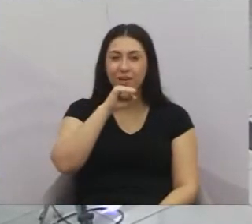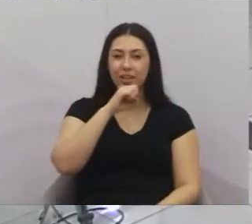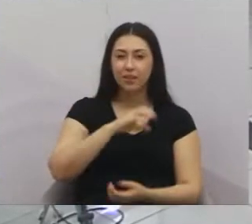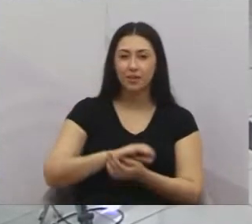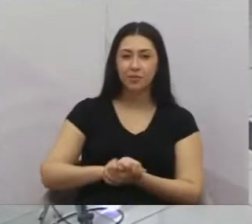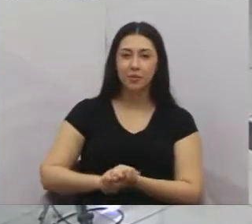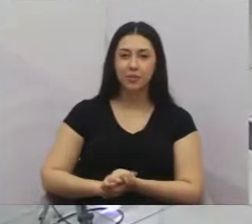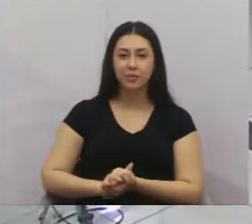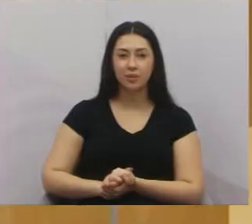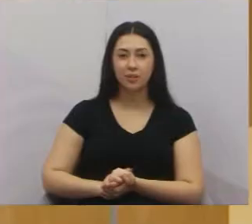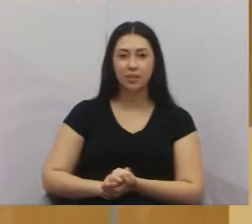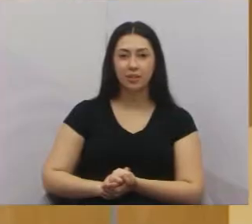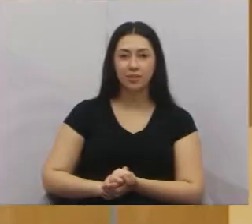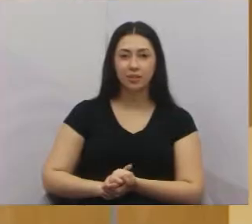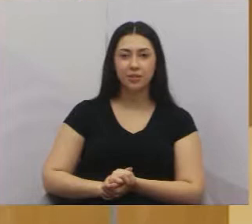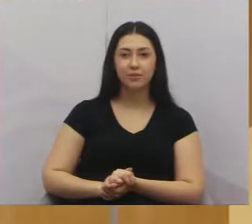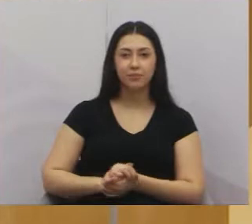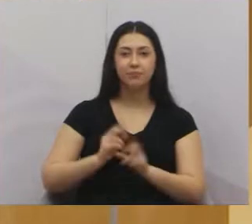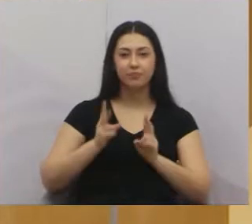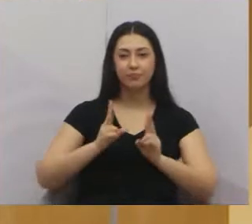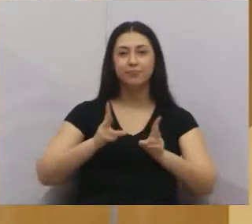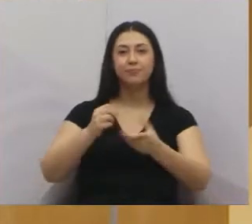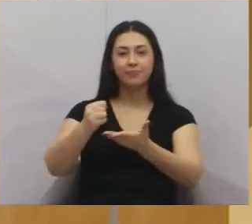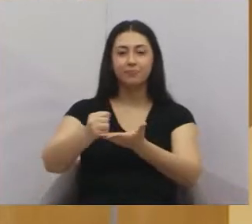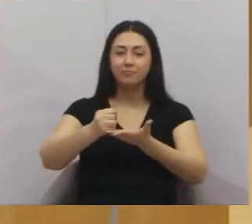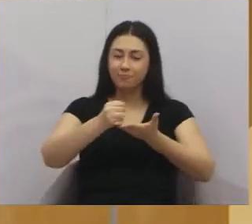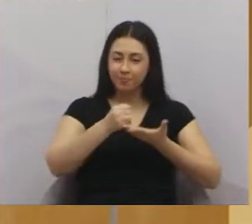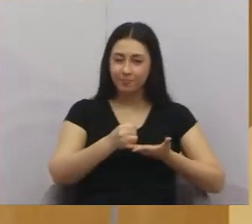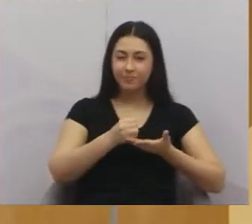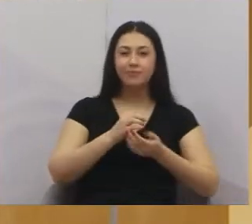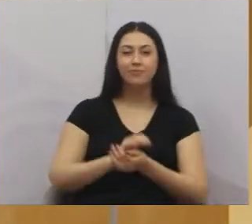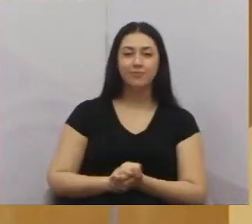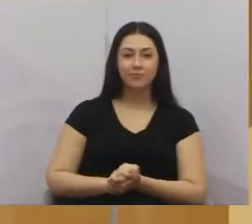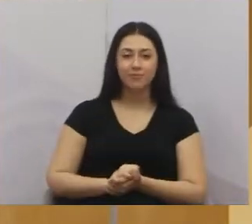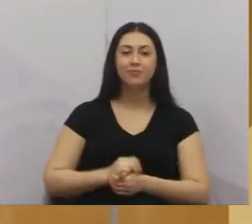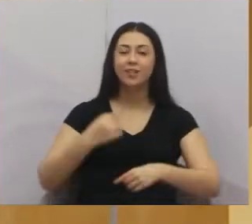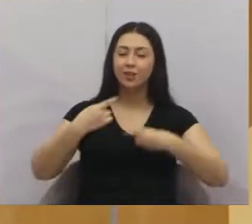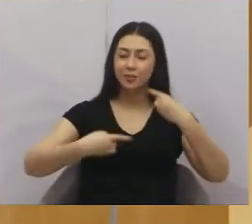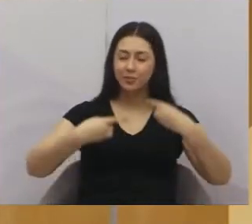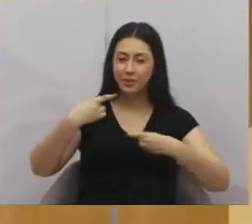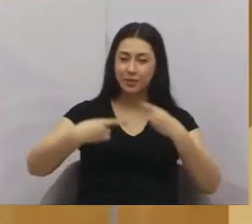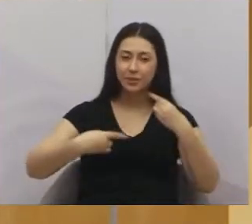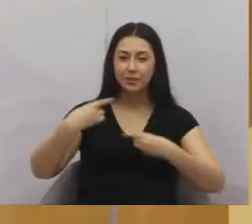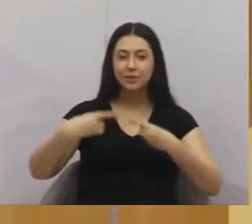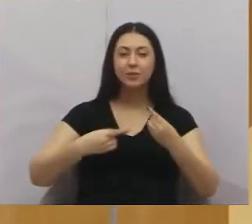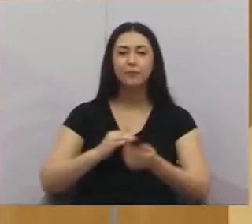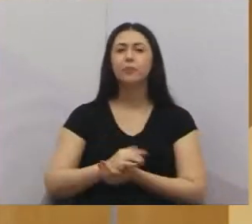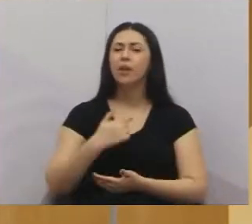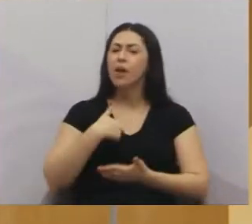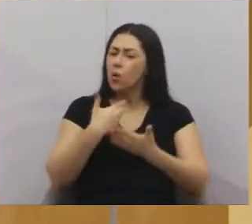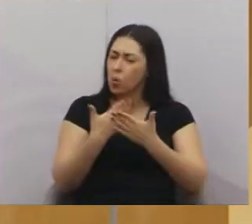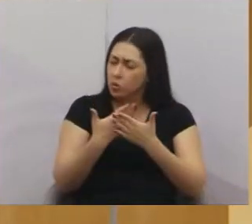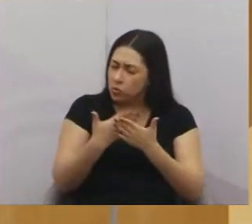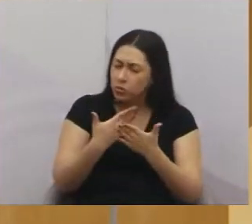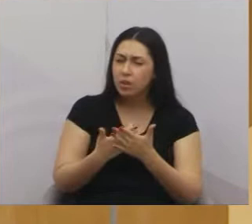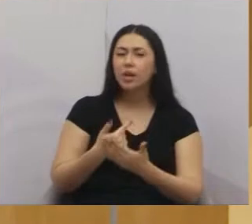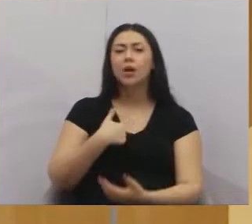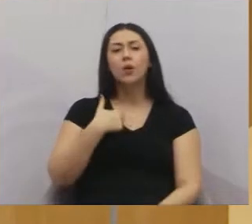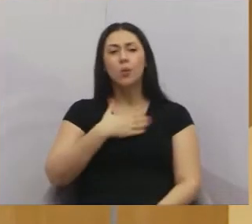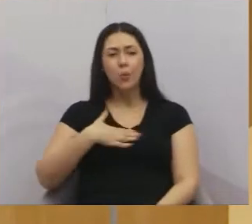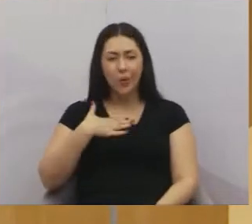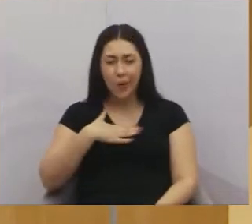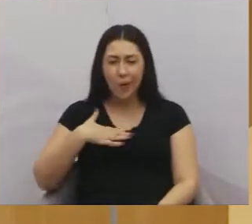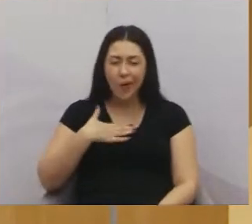minha família que sempre me apoiaram nessa missão que é ser político. Estudei para isso, gosto, está